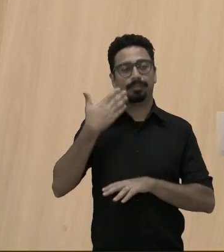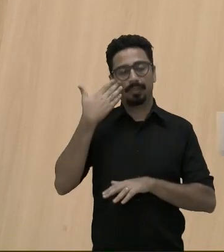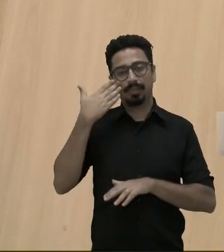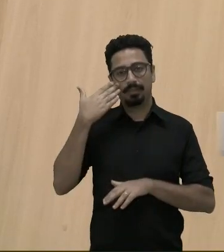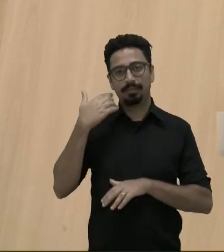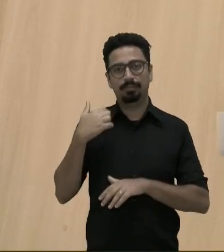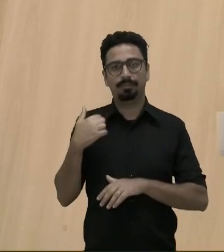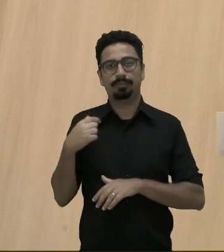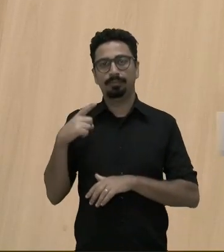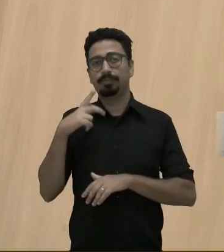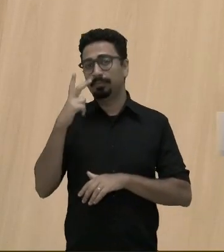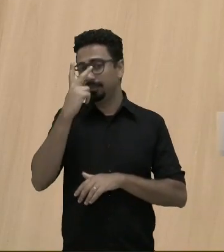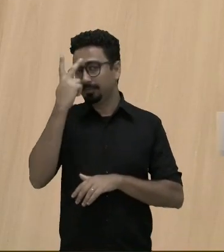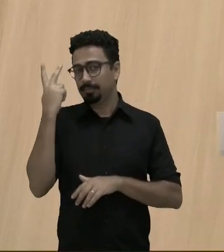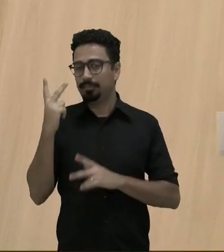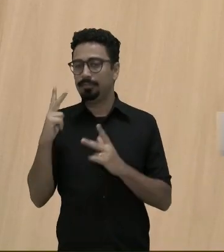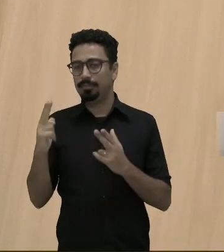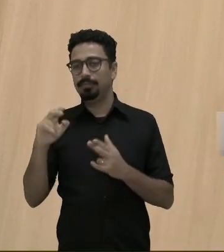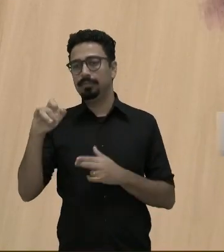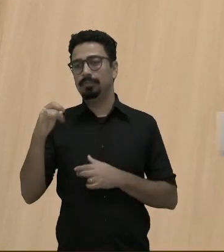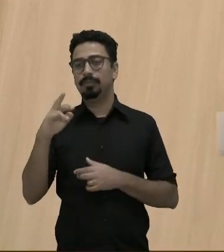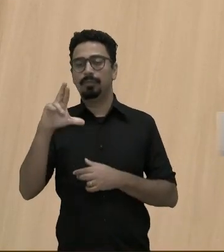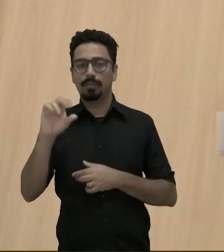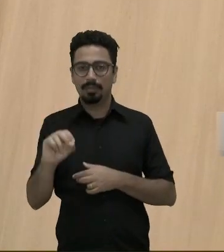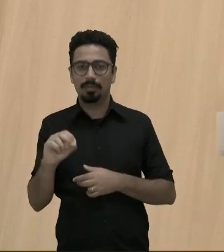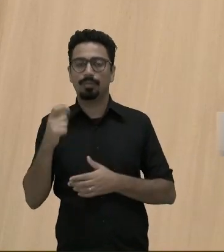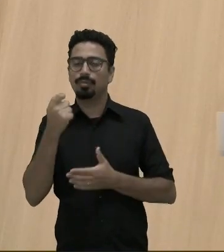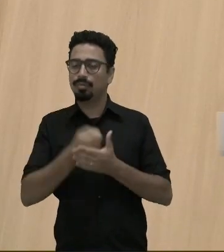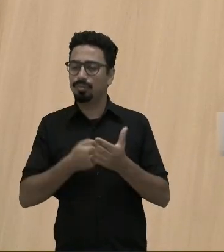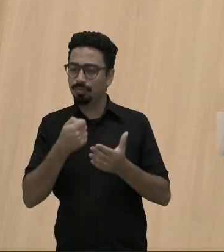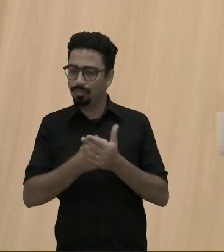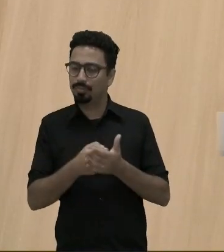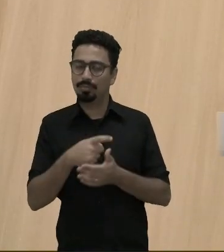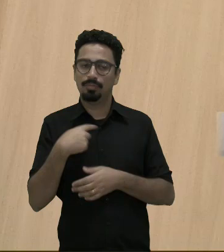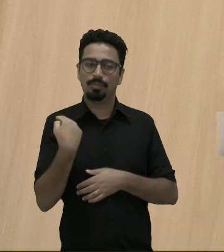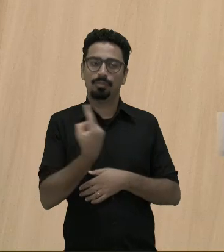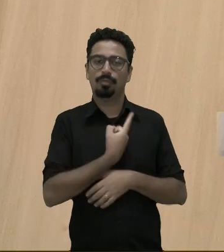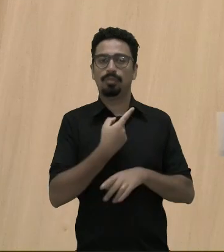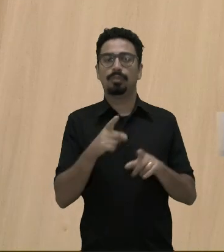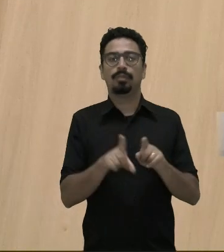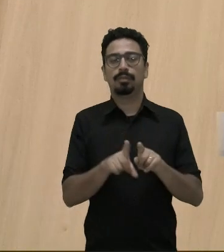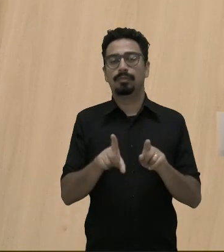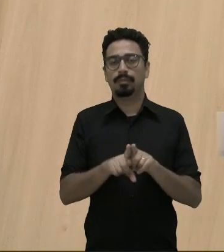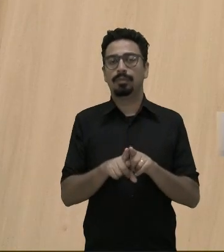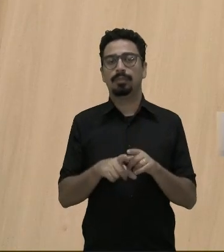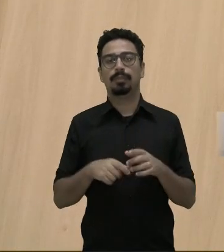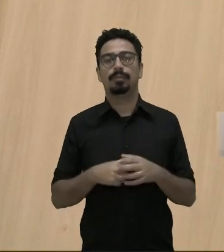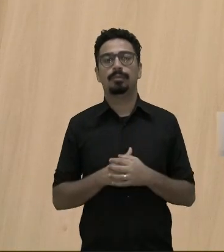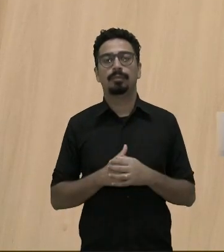que existe pessoas como Jairo, pessoas que lutam pela nossa classe. E eu fico